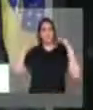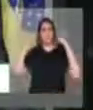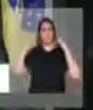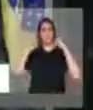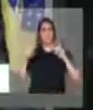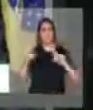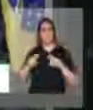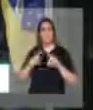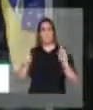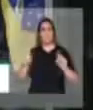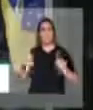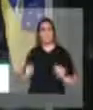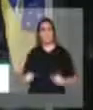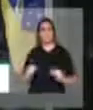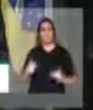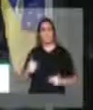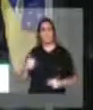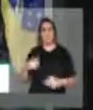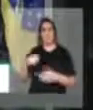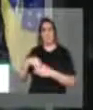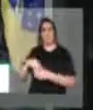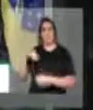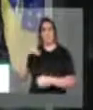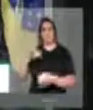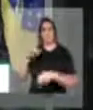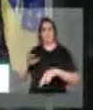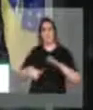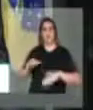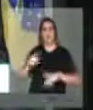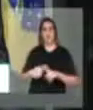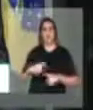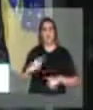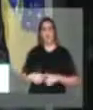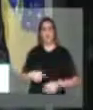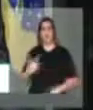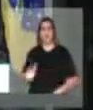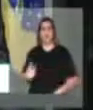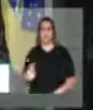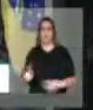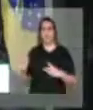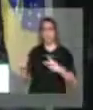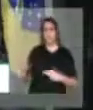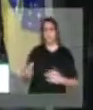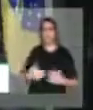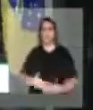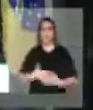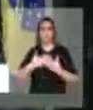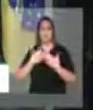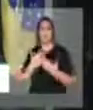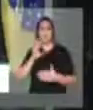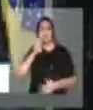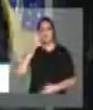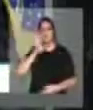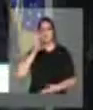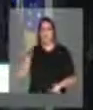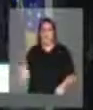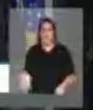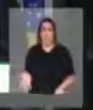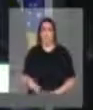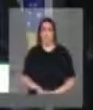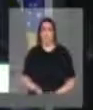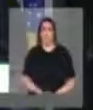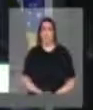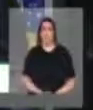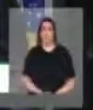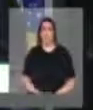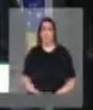preocupados. Será que nós estamos excluídos por não termos essa paixão tão exagerada?